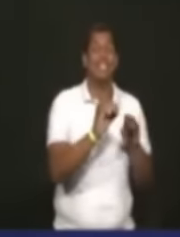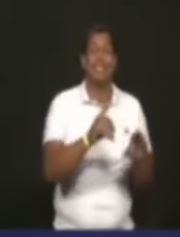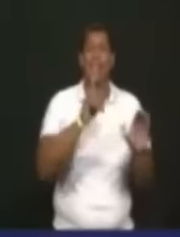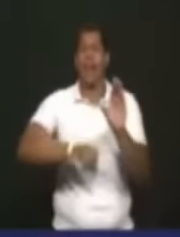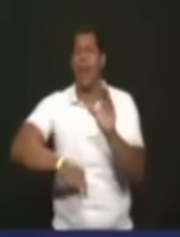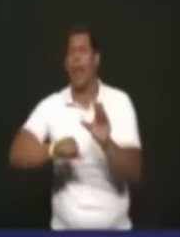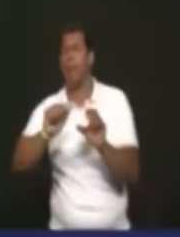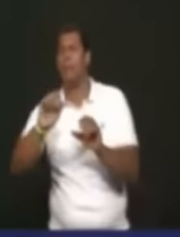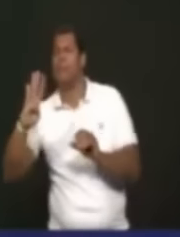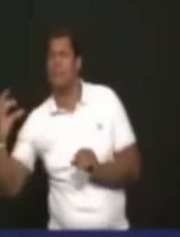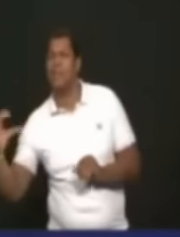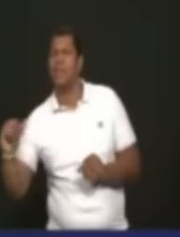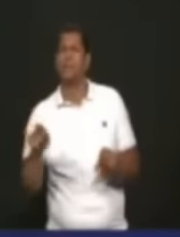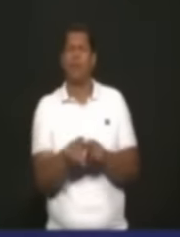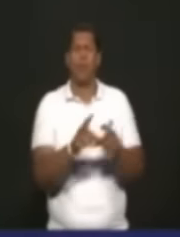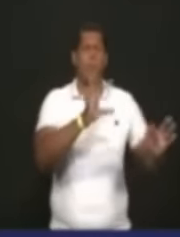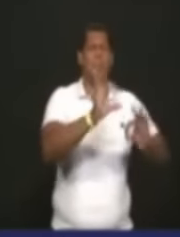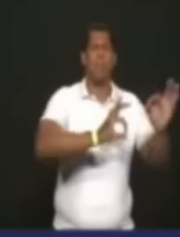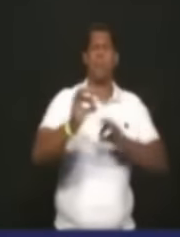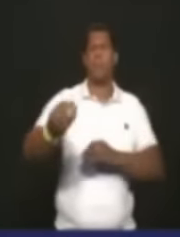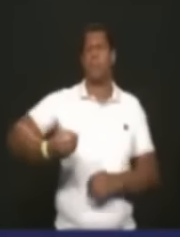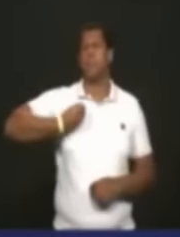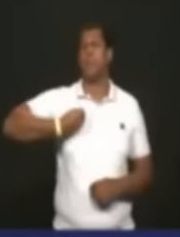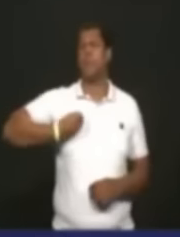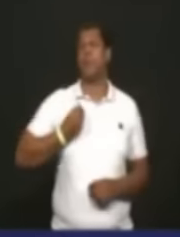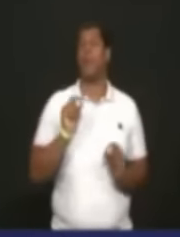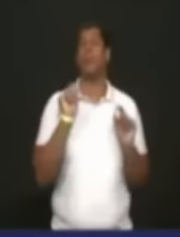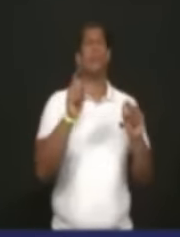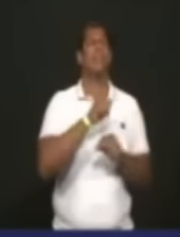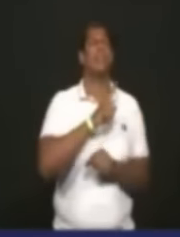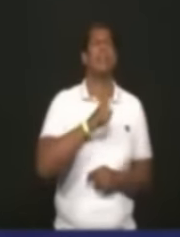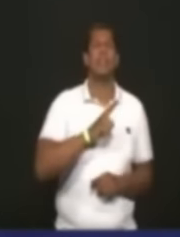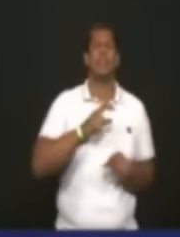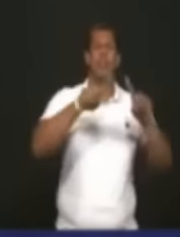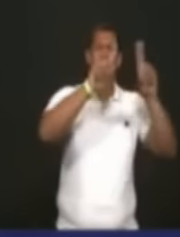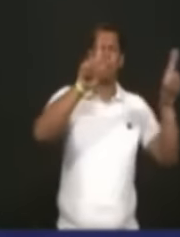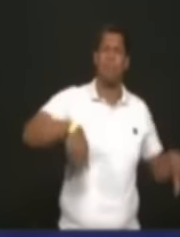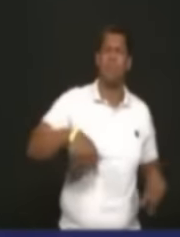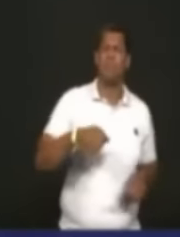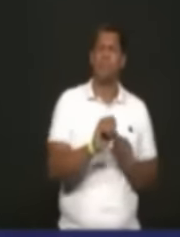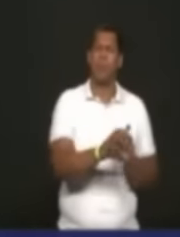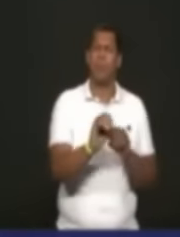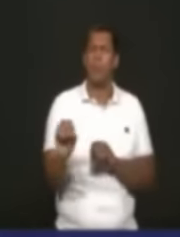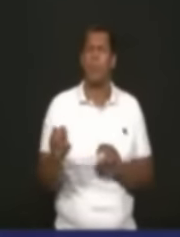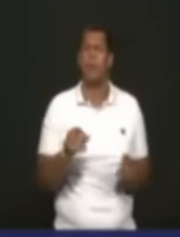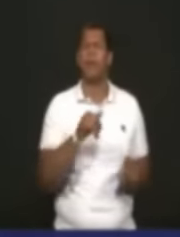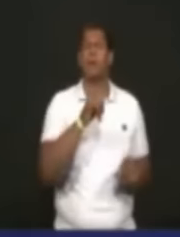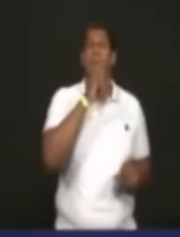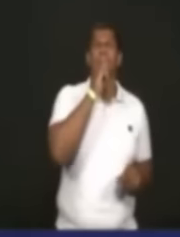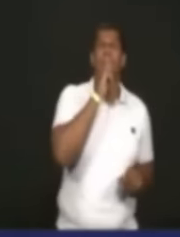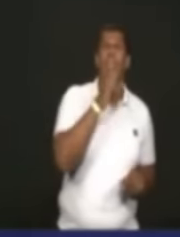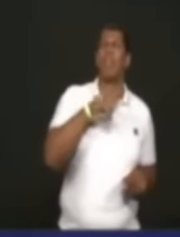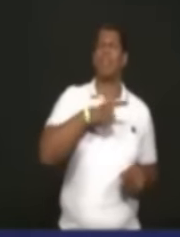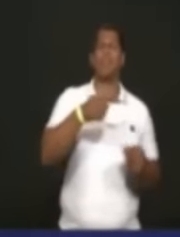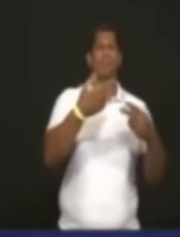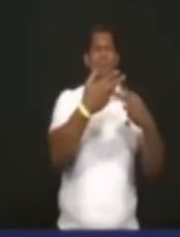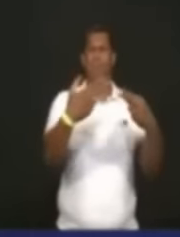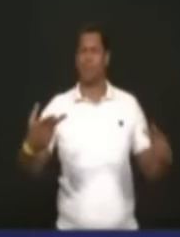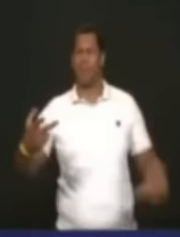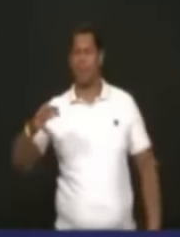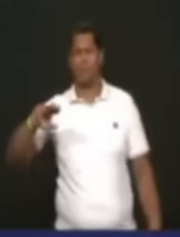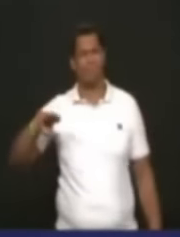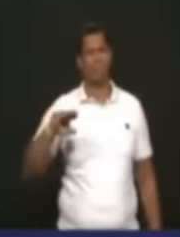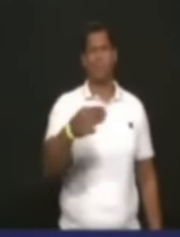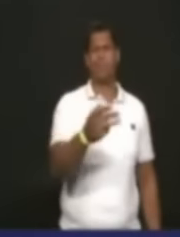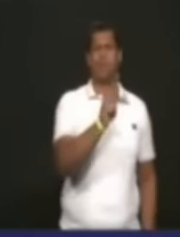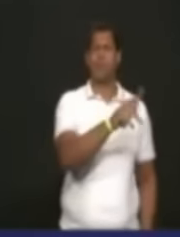do preparo dele para a vida. O que a gente tem dentro da Rede Municipal de Educação, uma rede com milhares e milhares de professores,